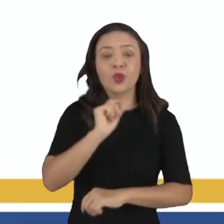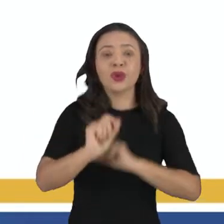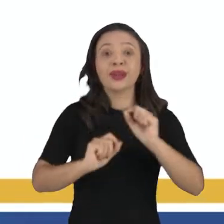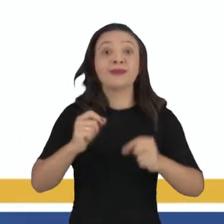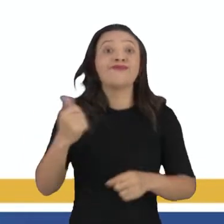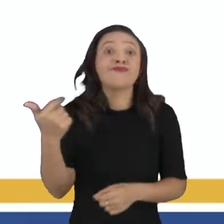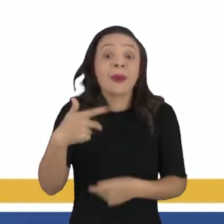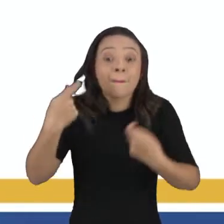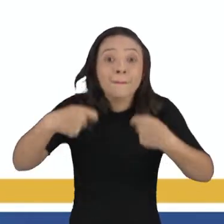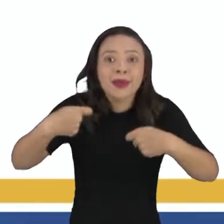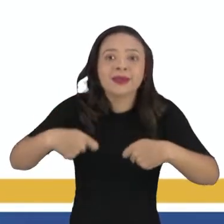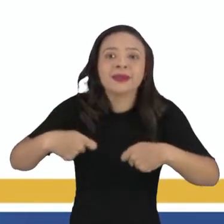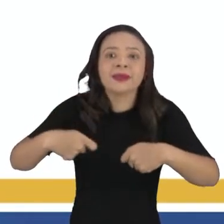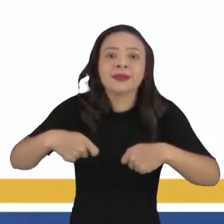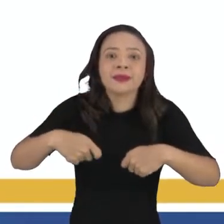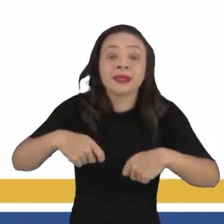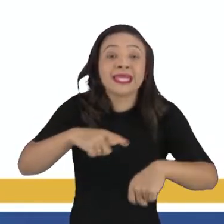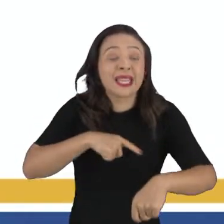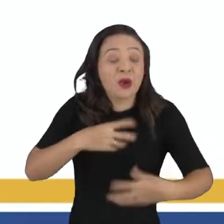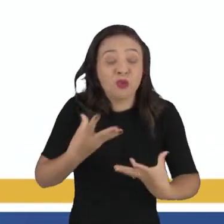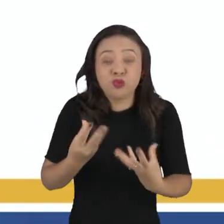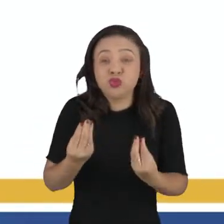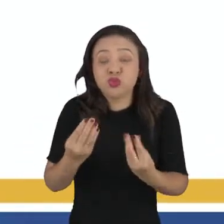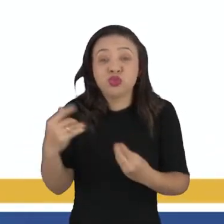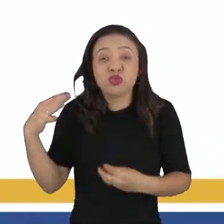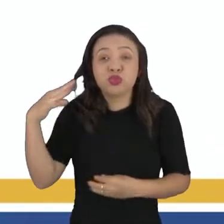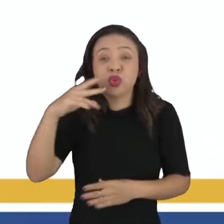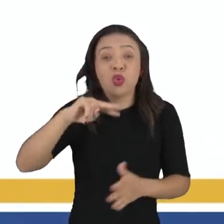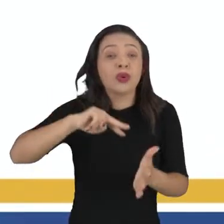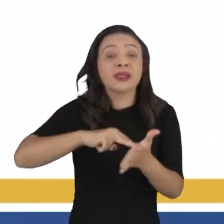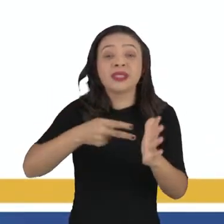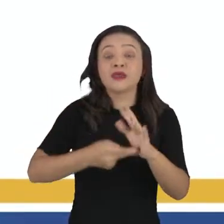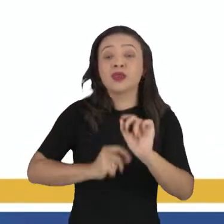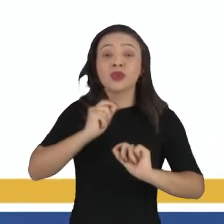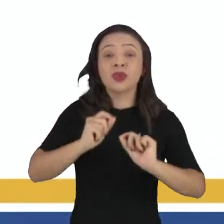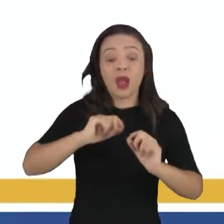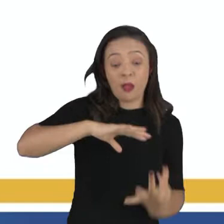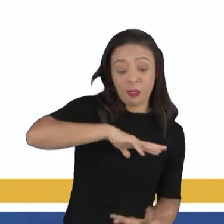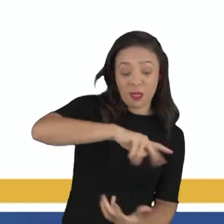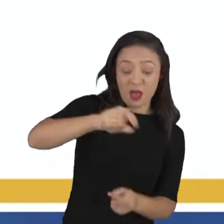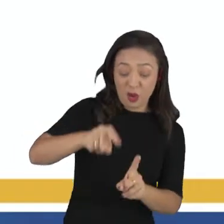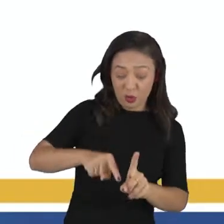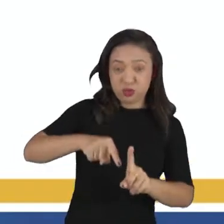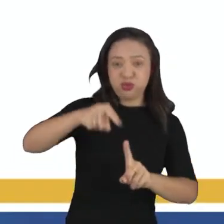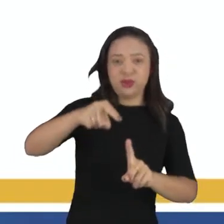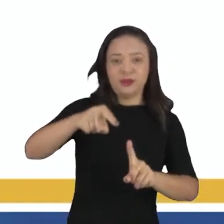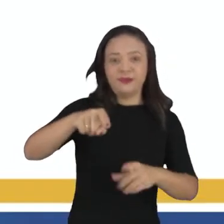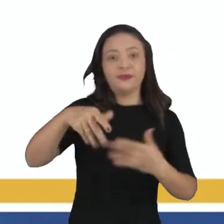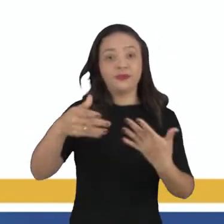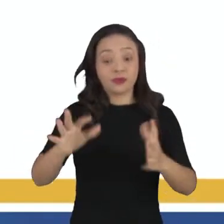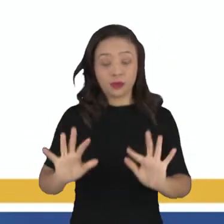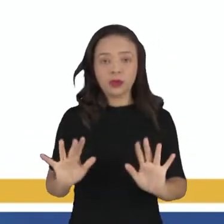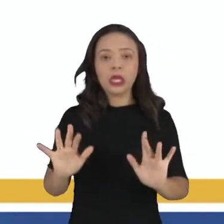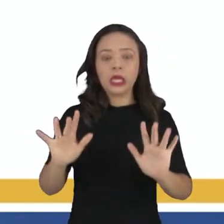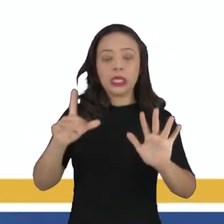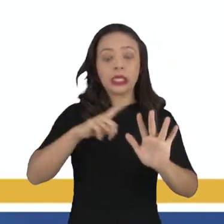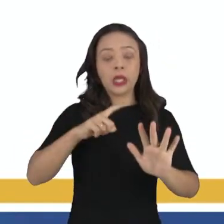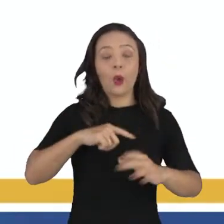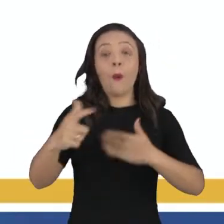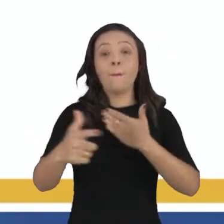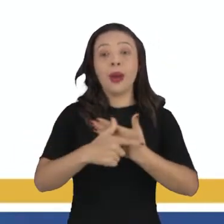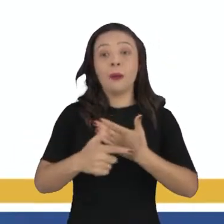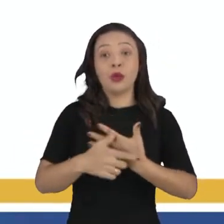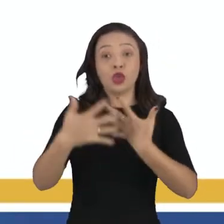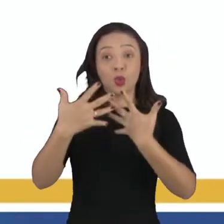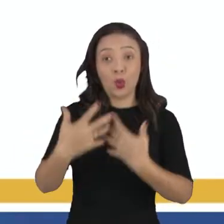excesso de calor resulta no aumento da temperatura global, tá? Então, essa camada de gases na atmosfera que tem essa função de reter